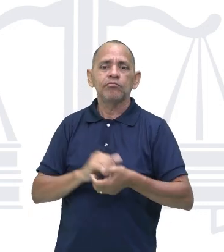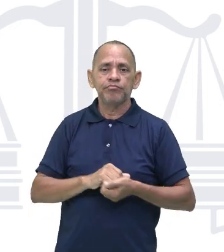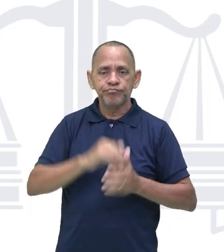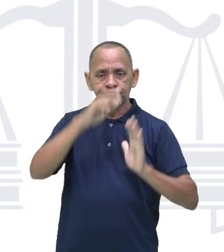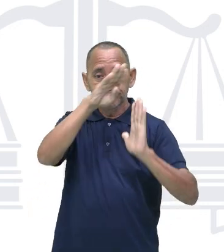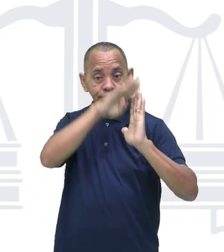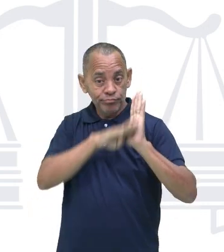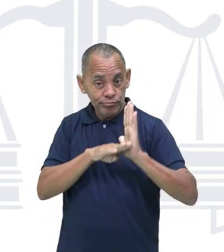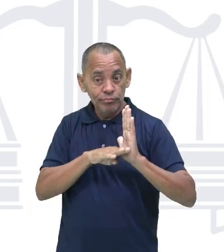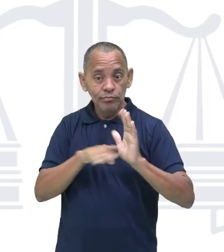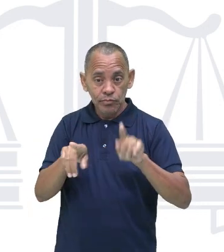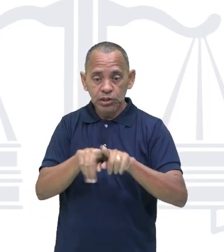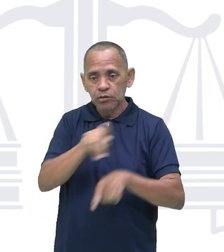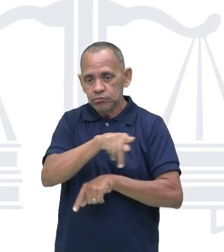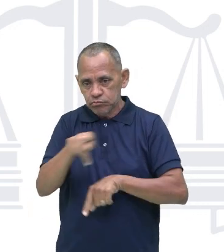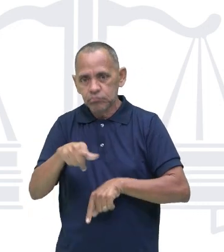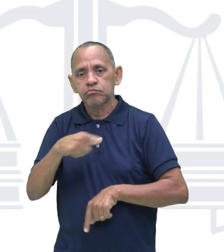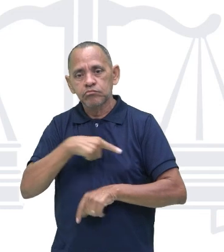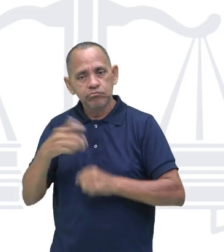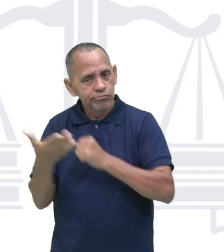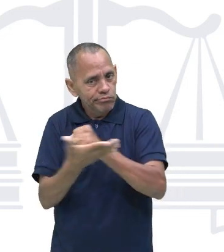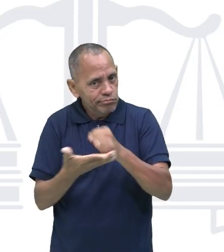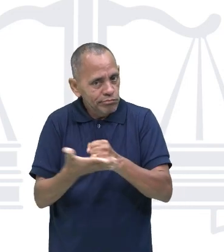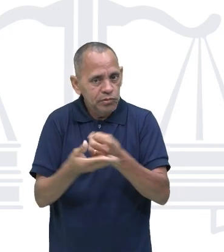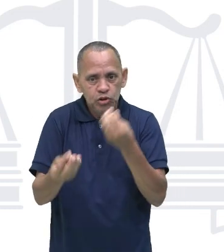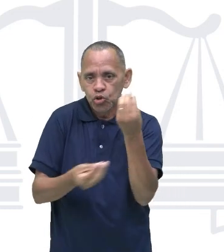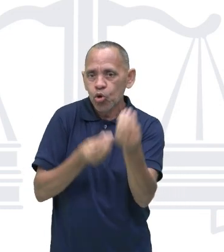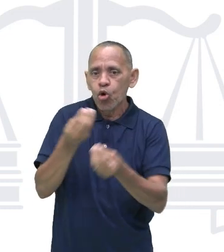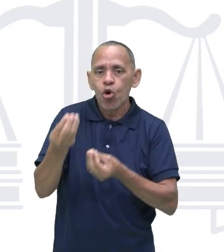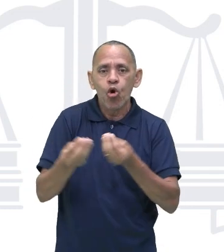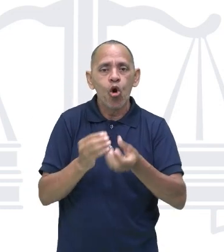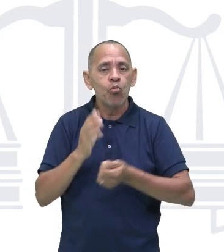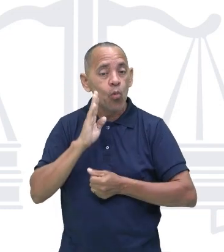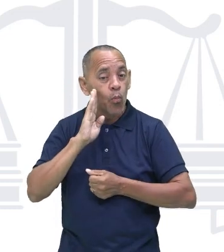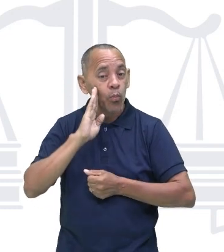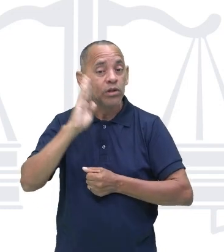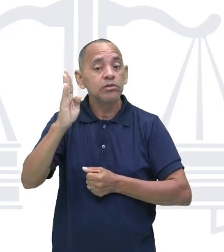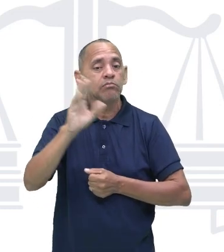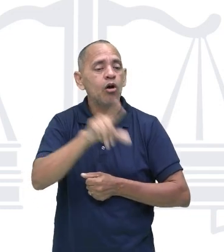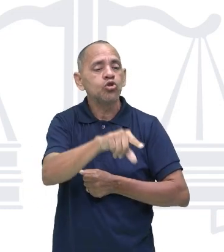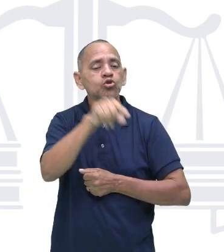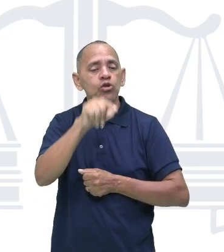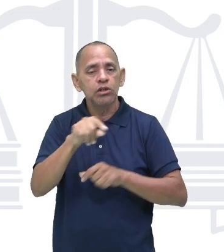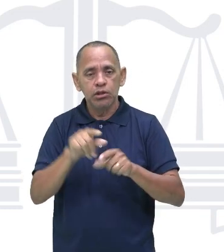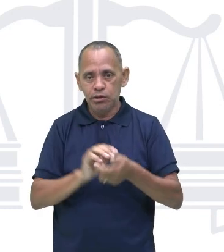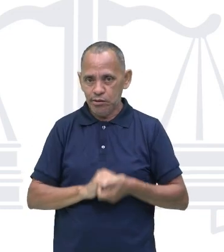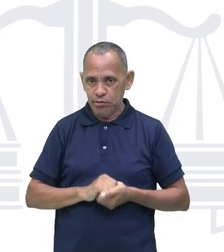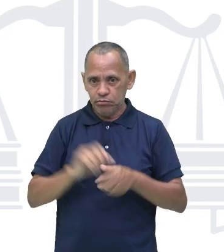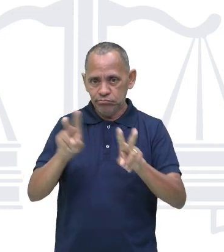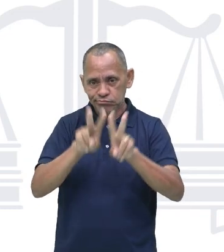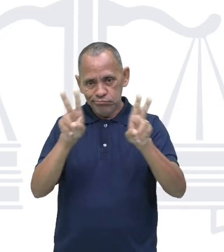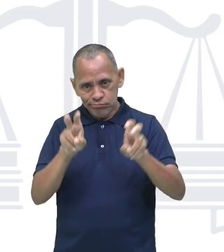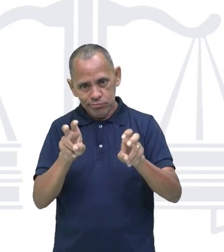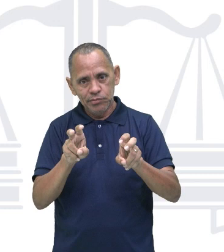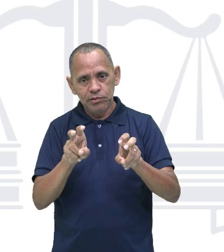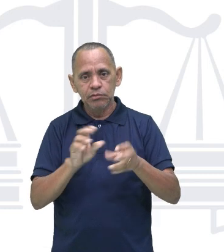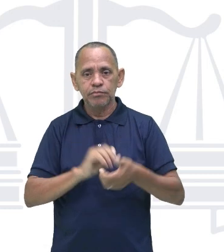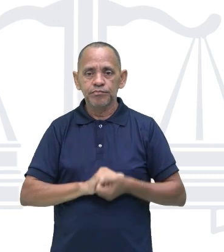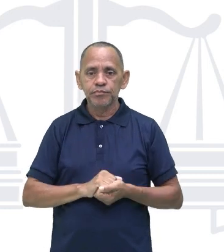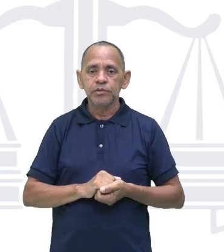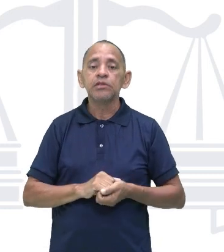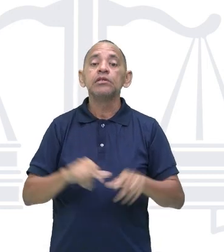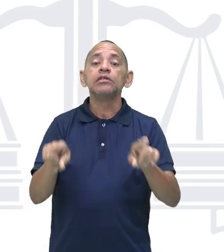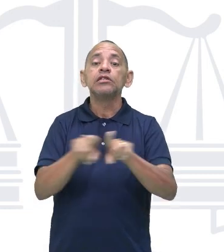terá uma base sólida para conseguir priorizar as necessidades mais urgentes que ele observou ali nos estudantes e definir quais são as